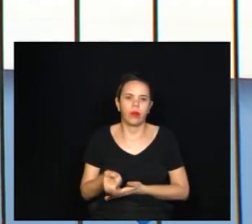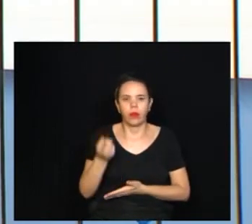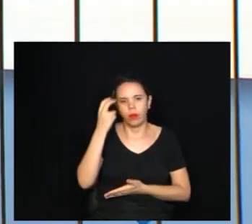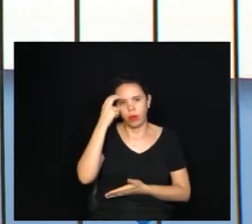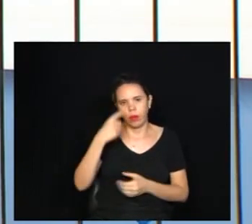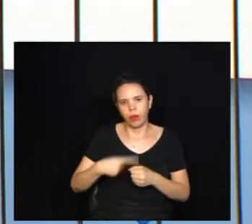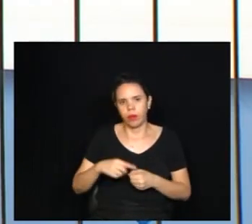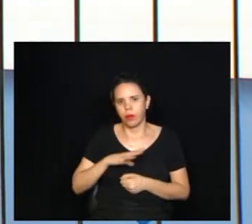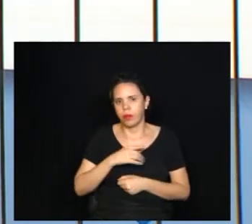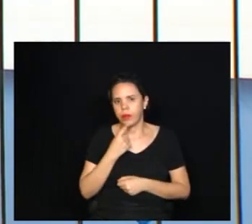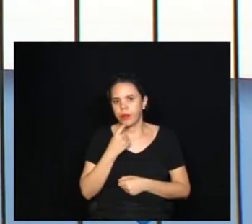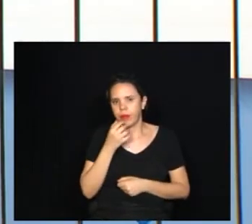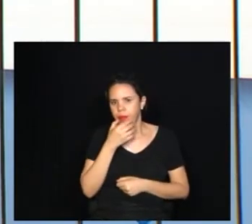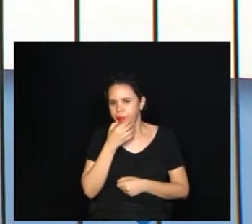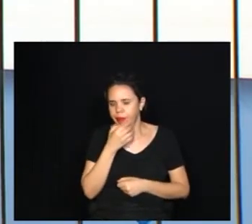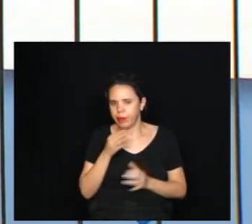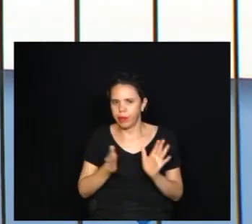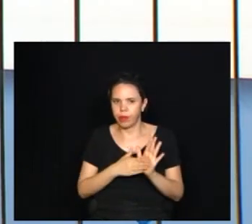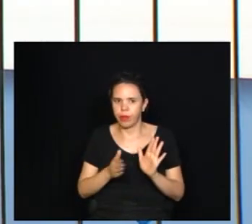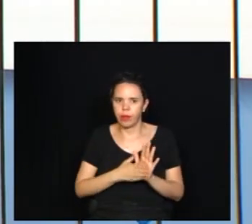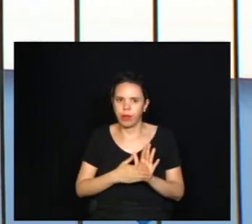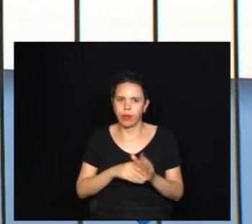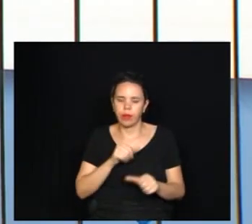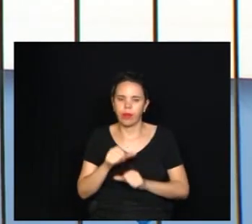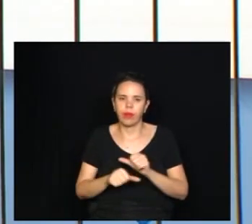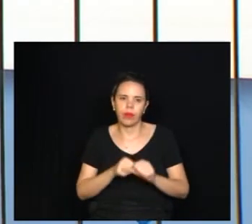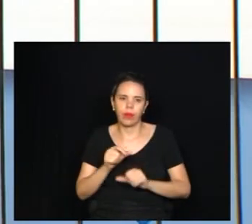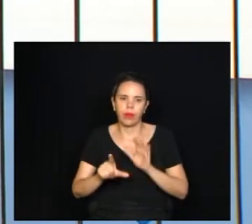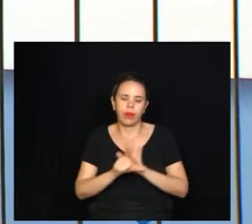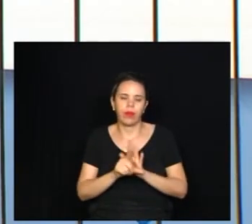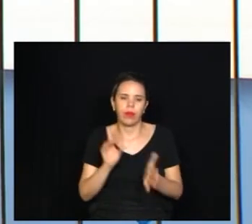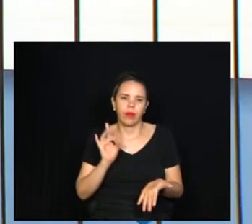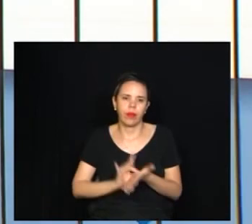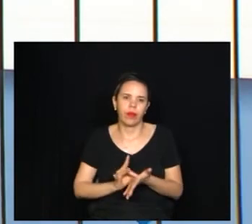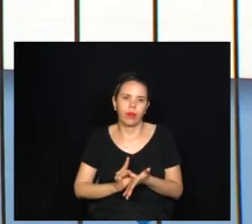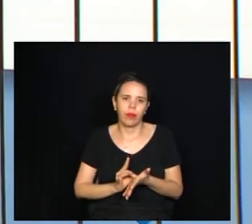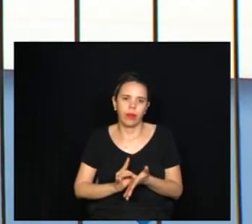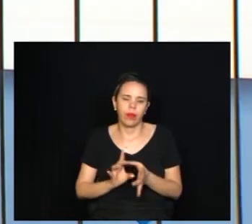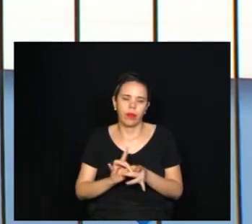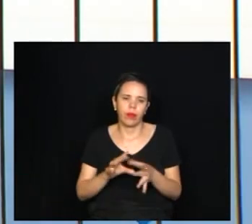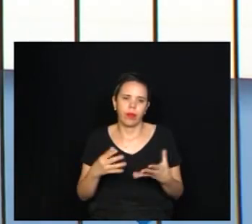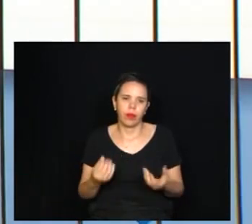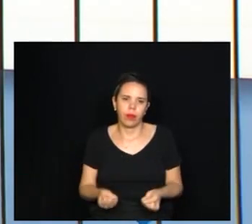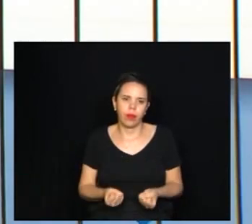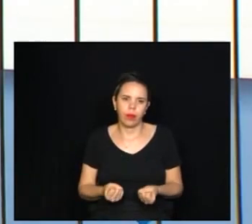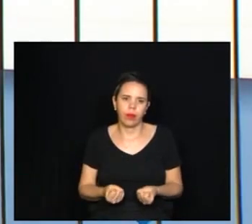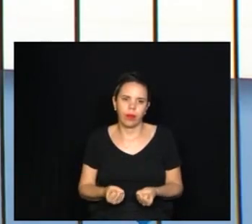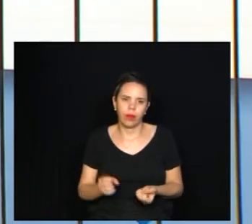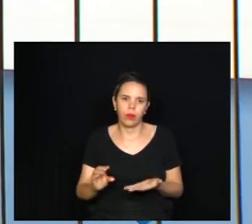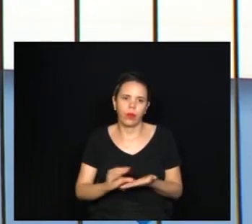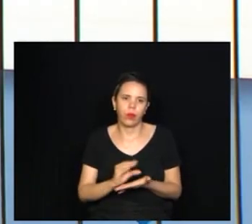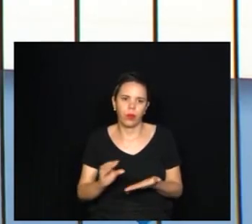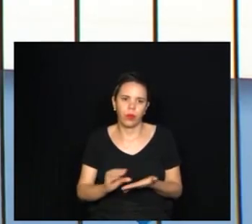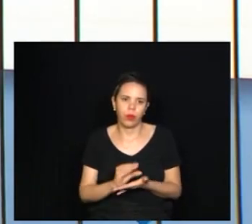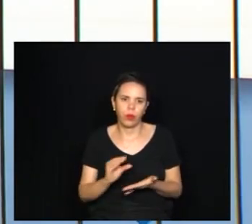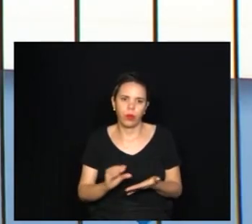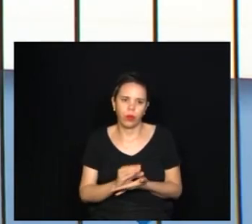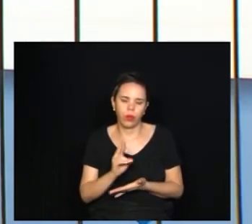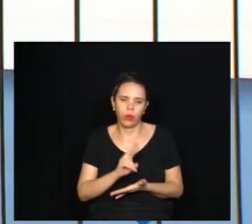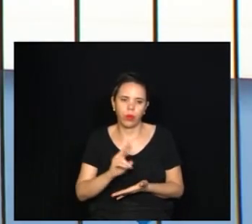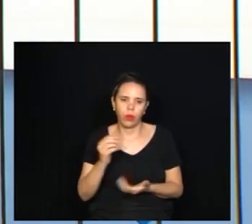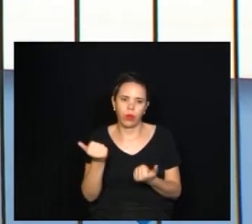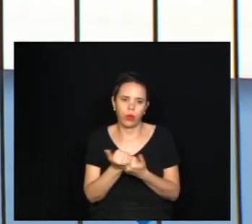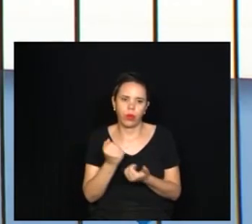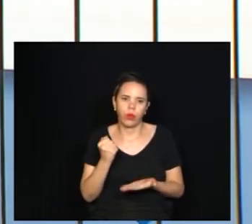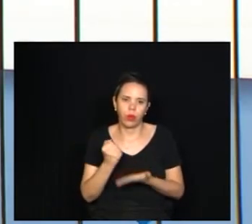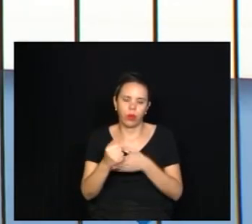do município de Campinas. A proposta altera a lei original para permitir que as verbas deste fundo possam